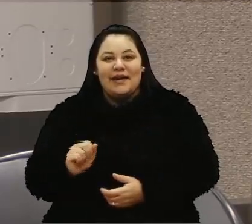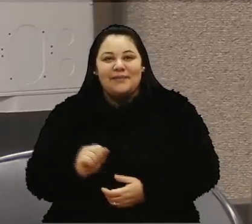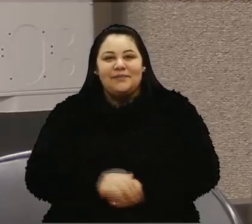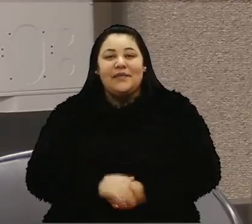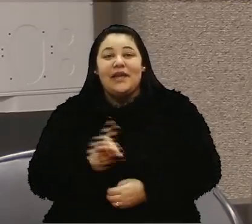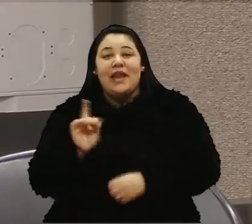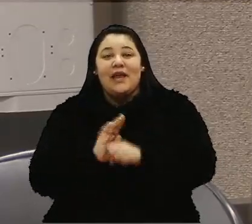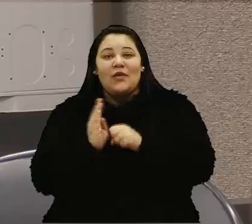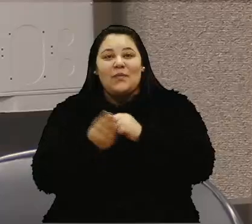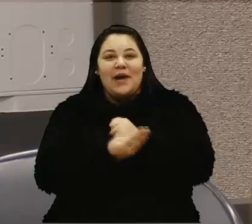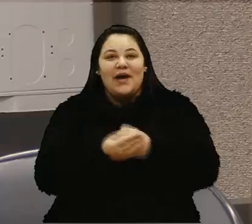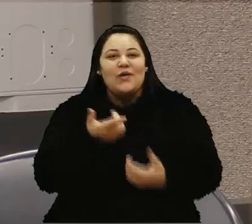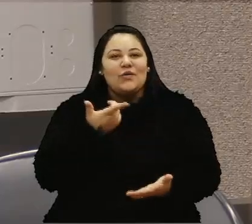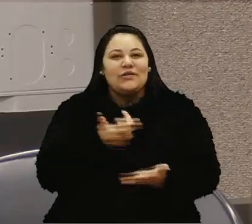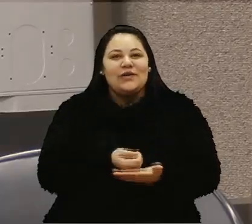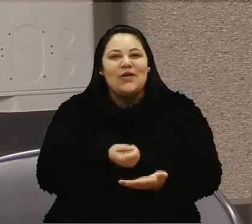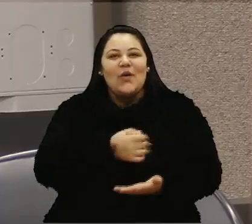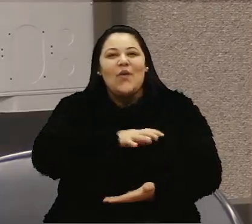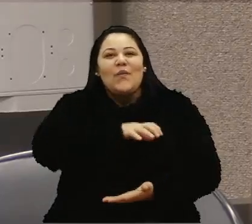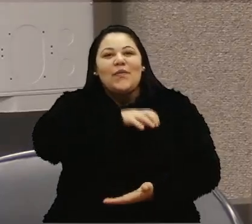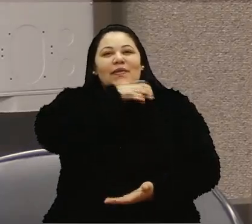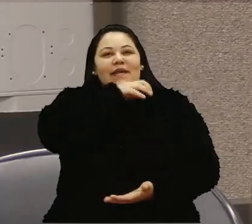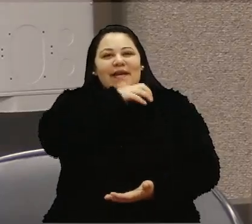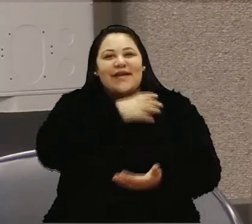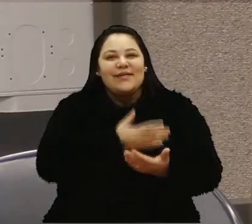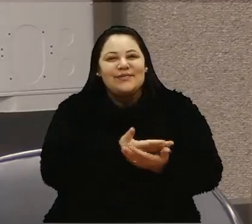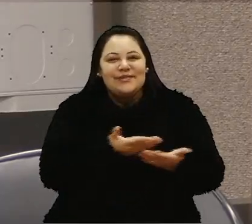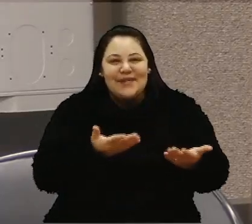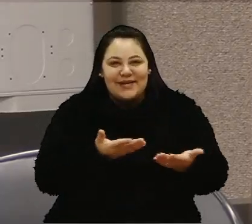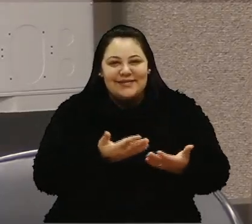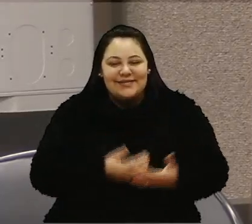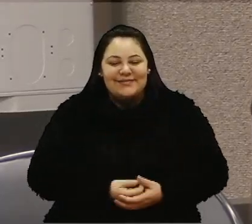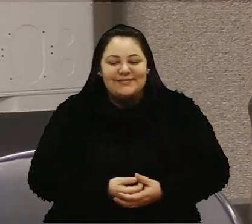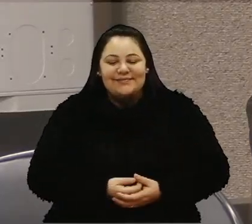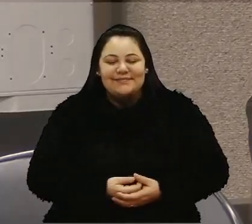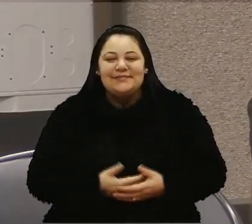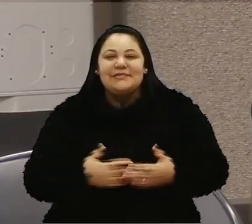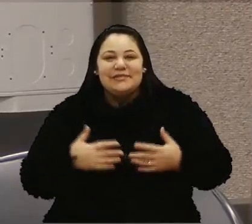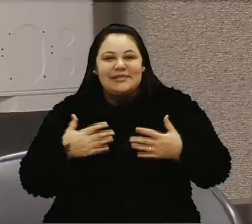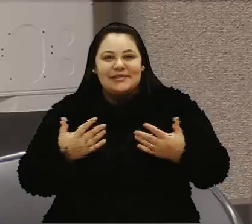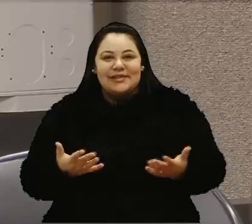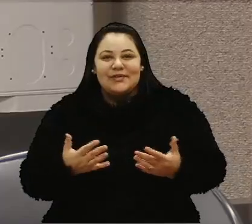conseguiram comprar o seu terreninho, o seu espaço. Então nada mais justo que